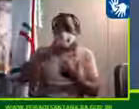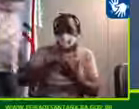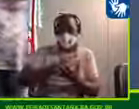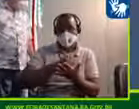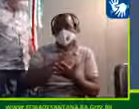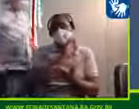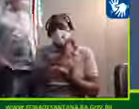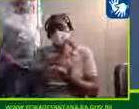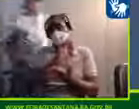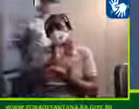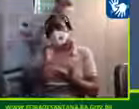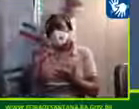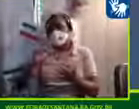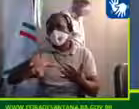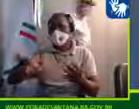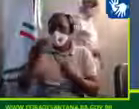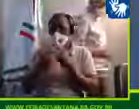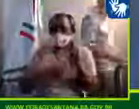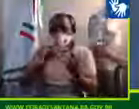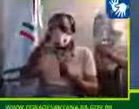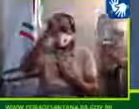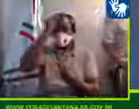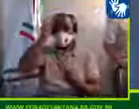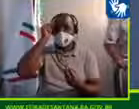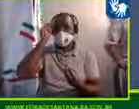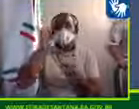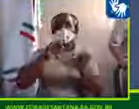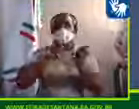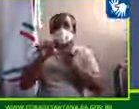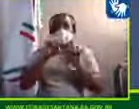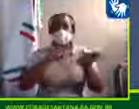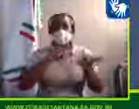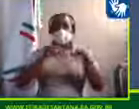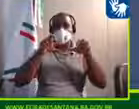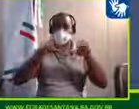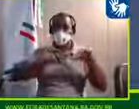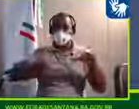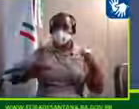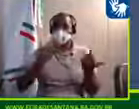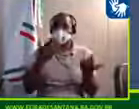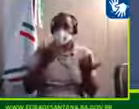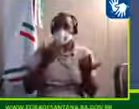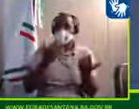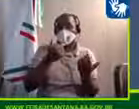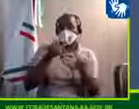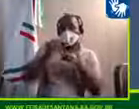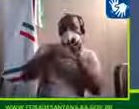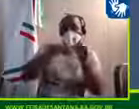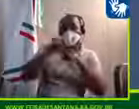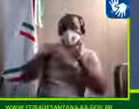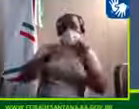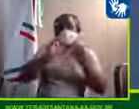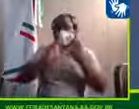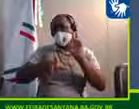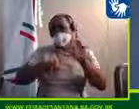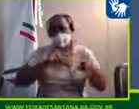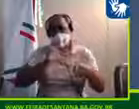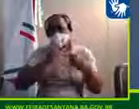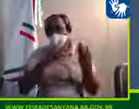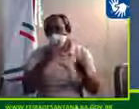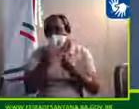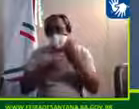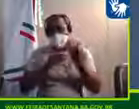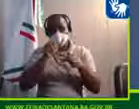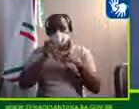específica por termos uma decisão tomada com base na falta de leitos e hoje essa situação muda. Em razão disso, nós estamos